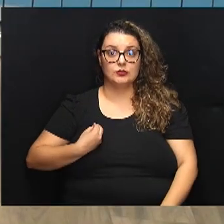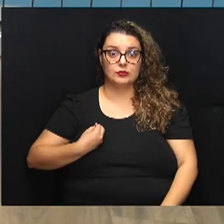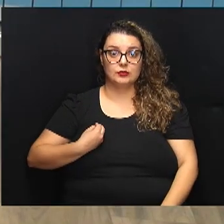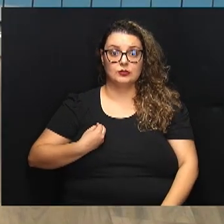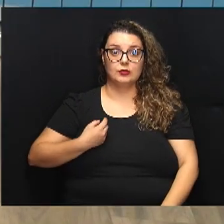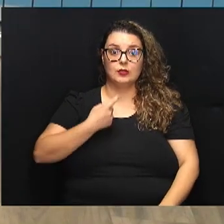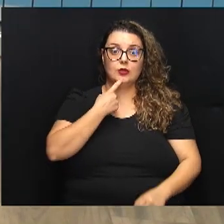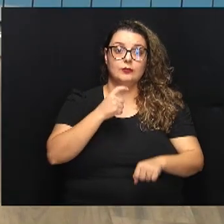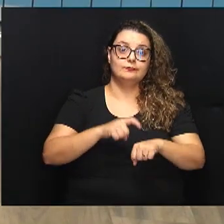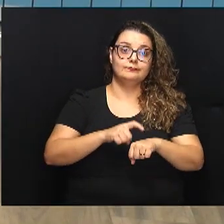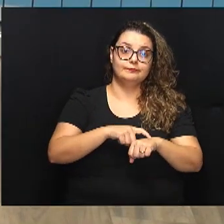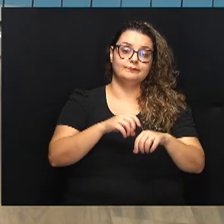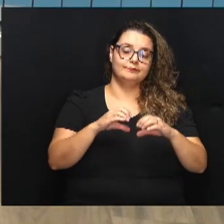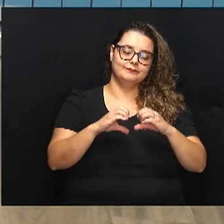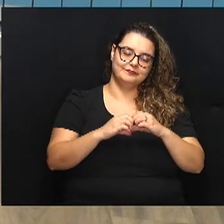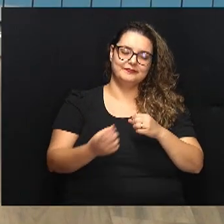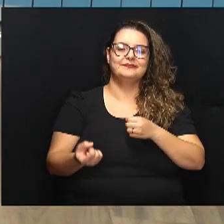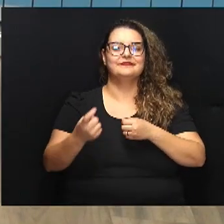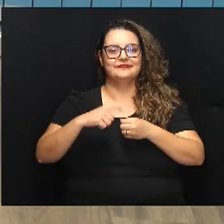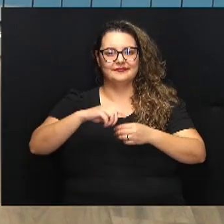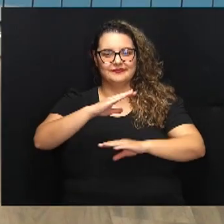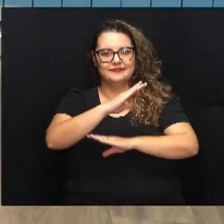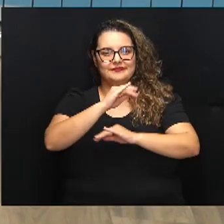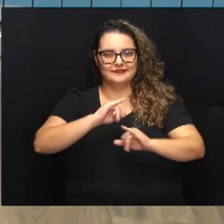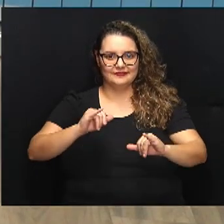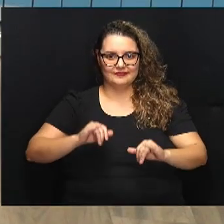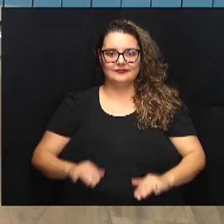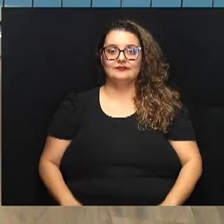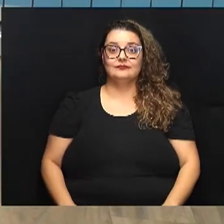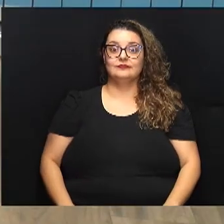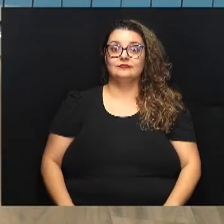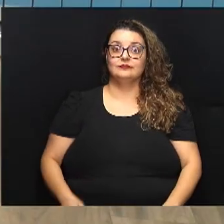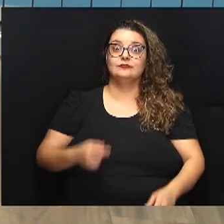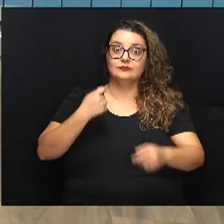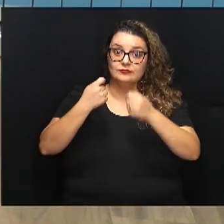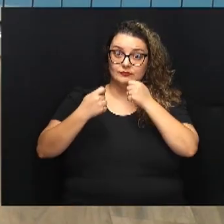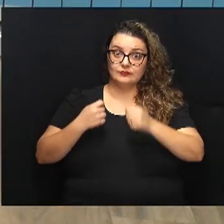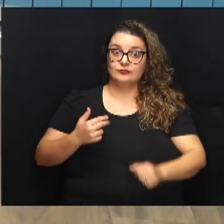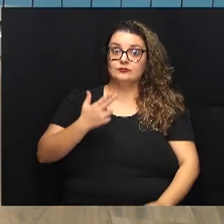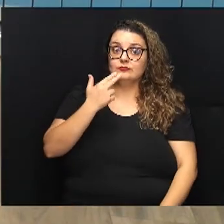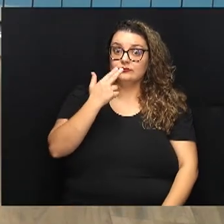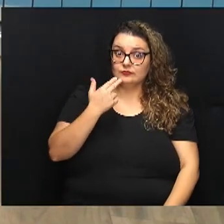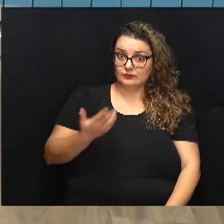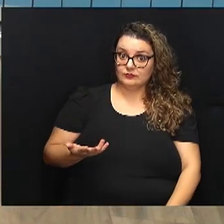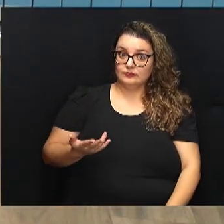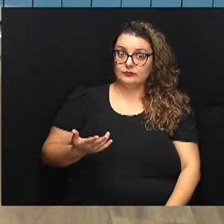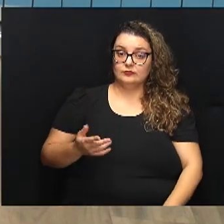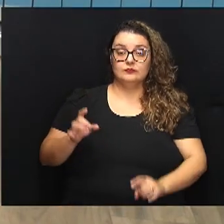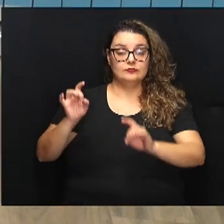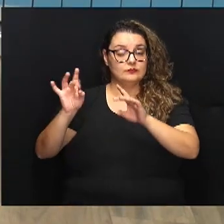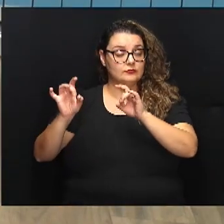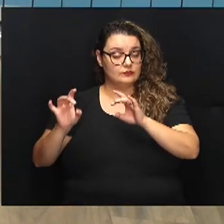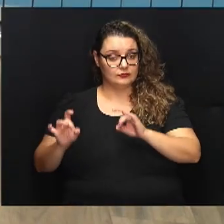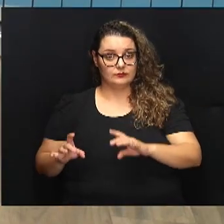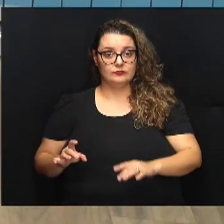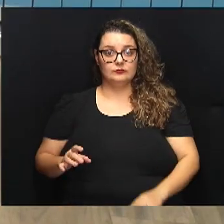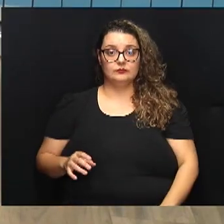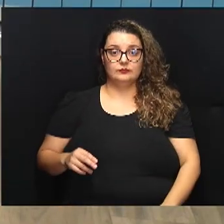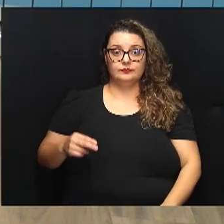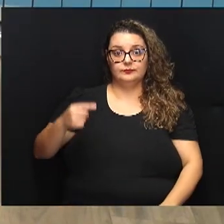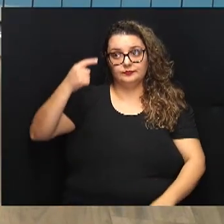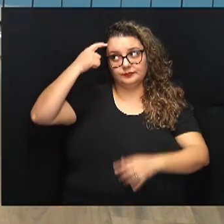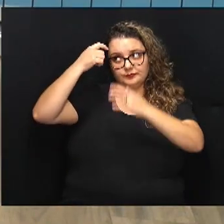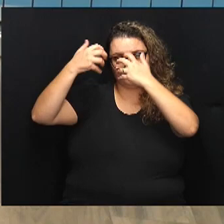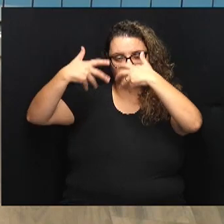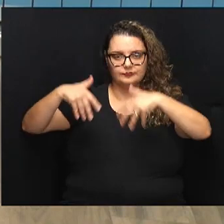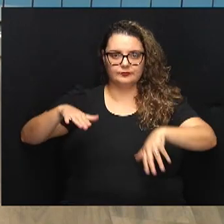Morango do Amor está de volta ao Jornal Câmara Notícia, mas a entrevista é com uma nutricionista, uma especialista em neurociência,